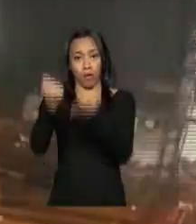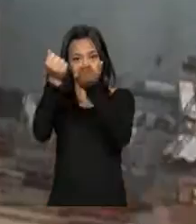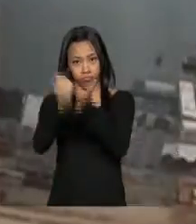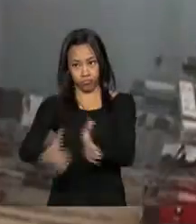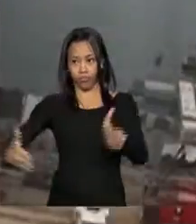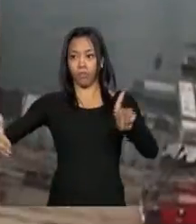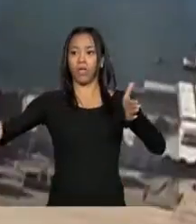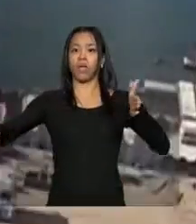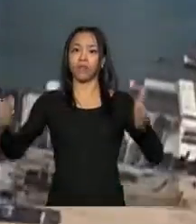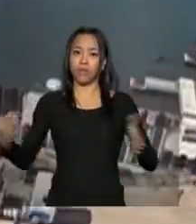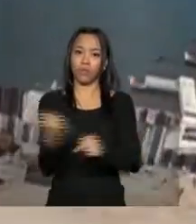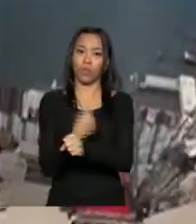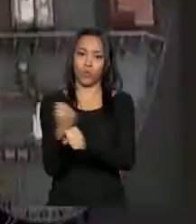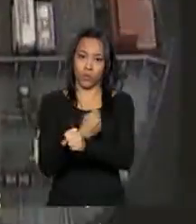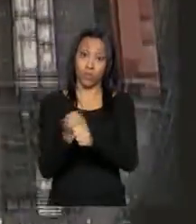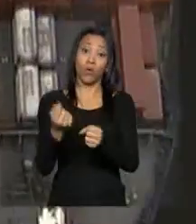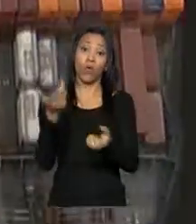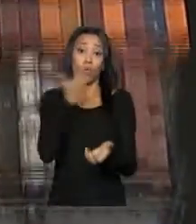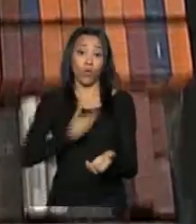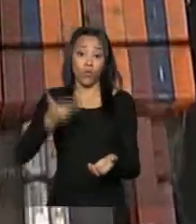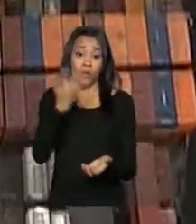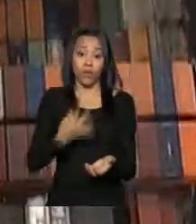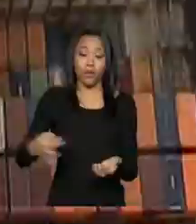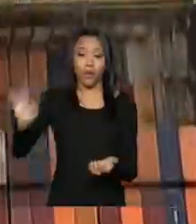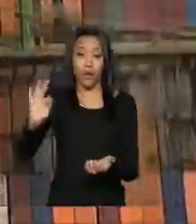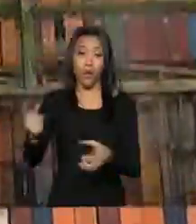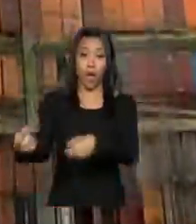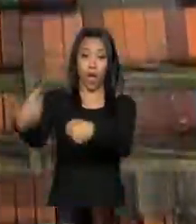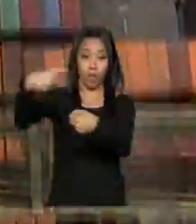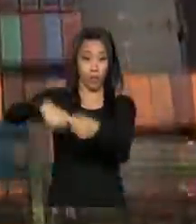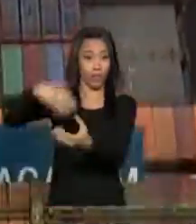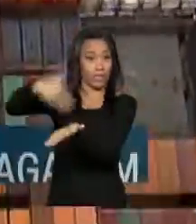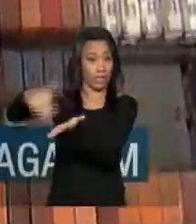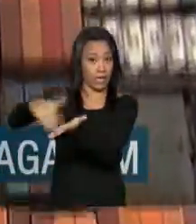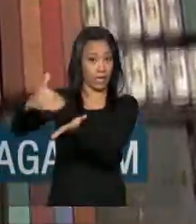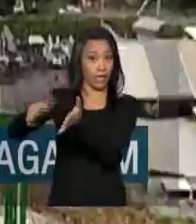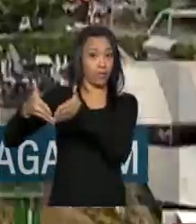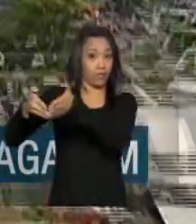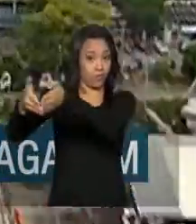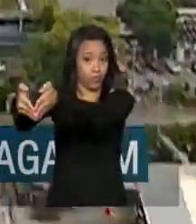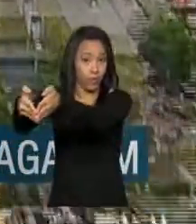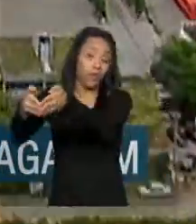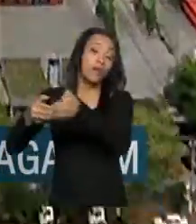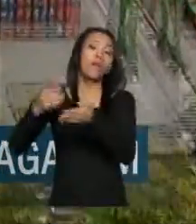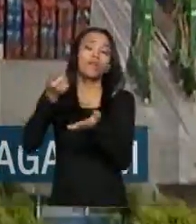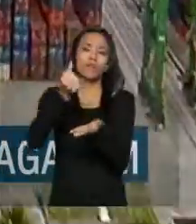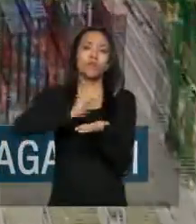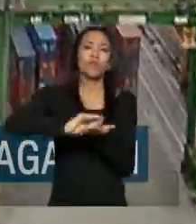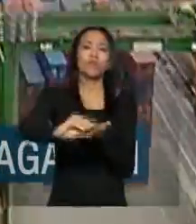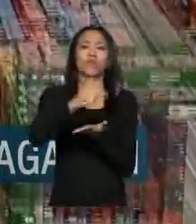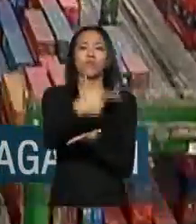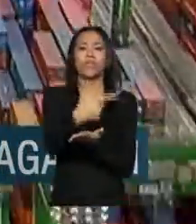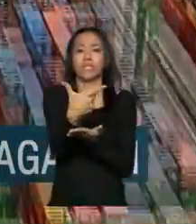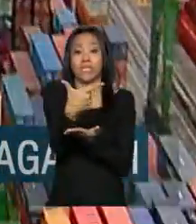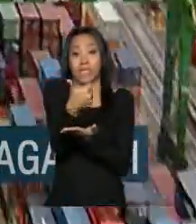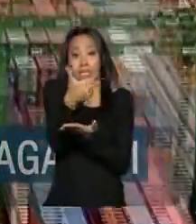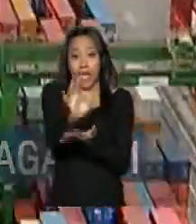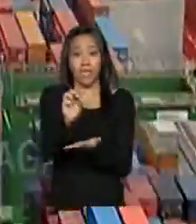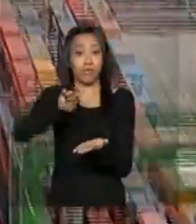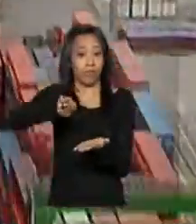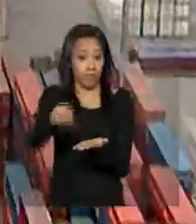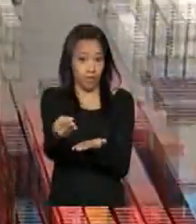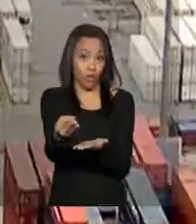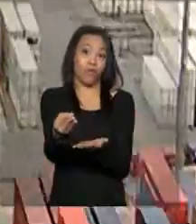do Rio de Janeiro, o governo federal, por meio da Secretaria de Portos, vai investir 210 milhões de reais em dragagem,